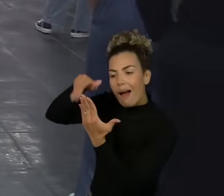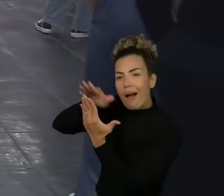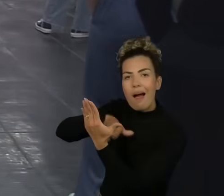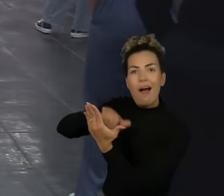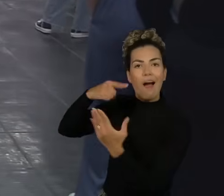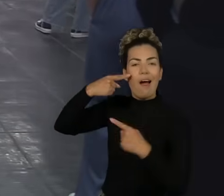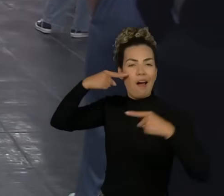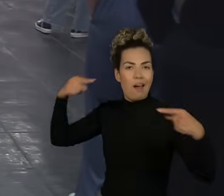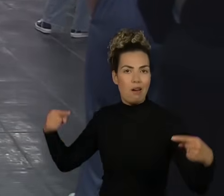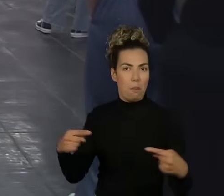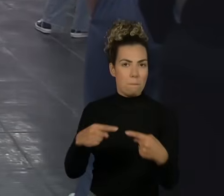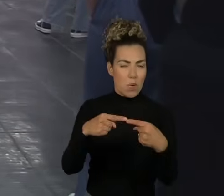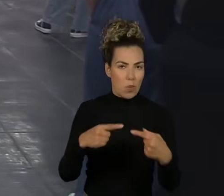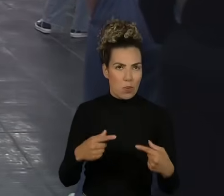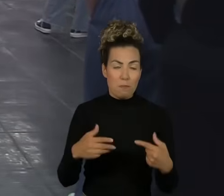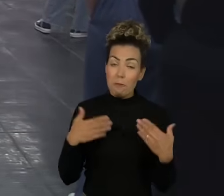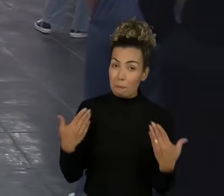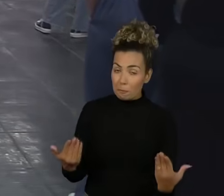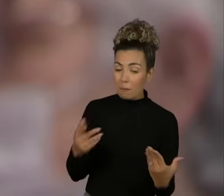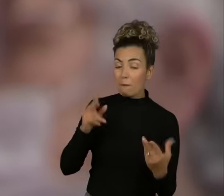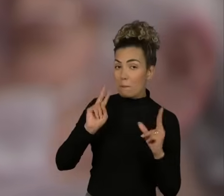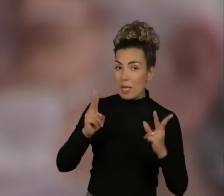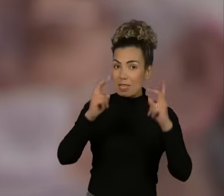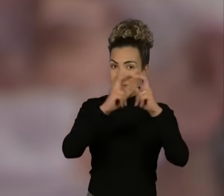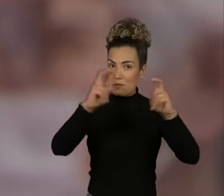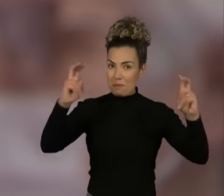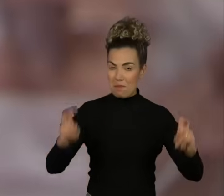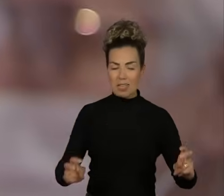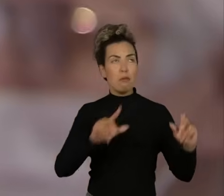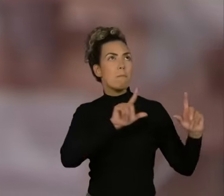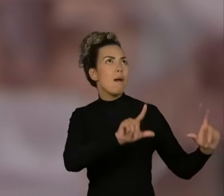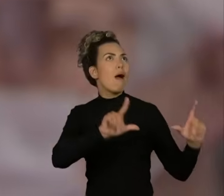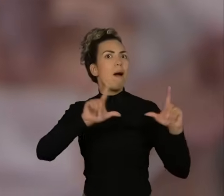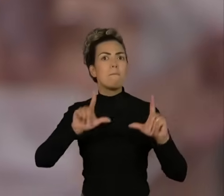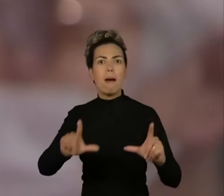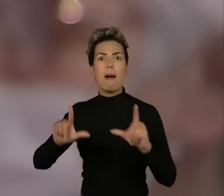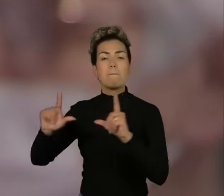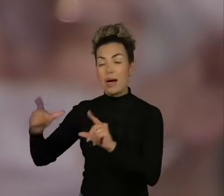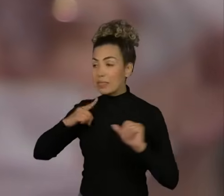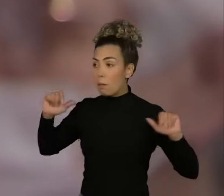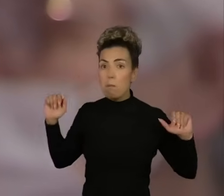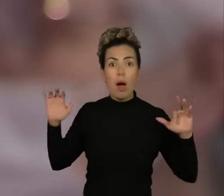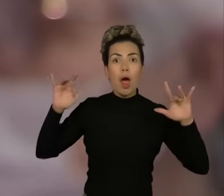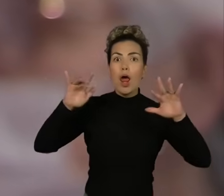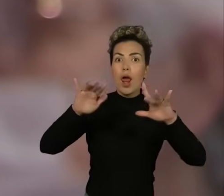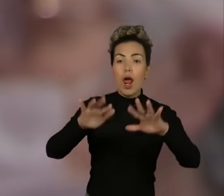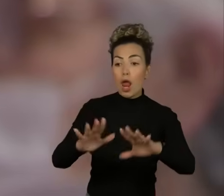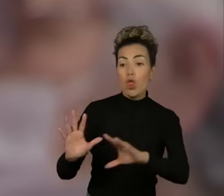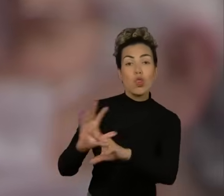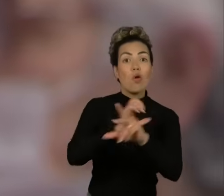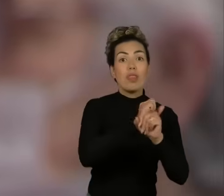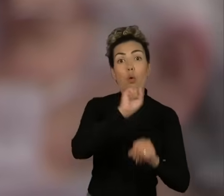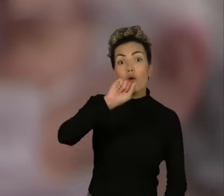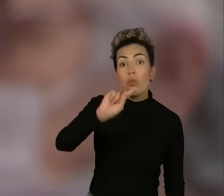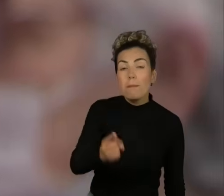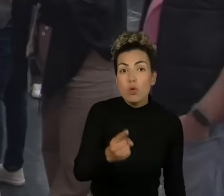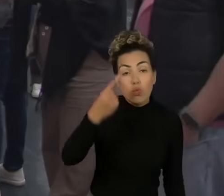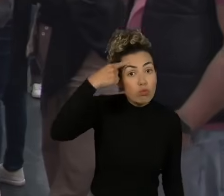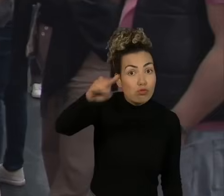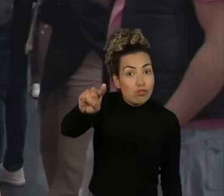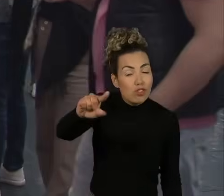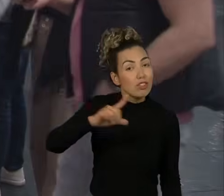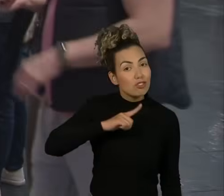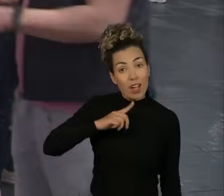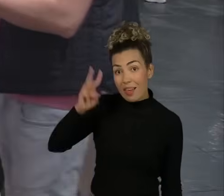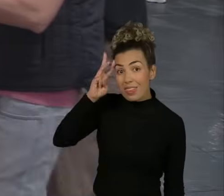A Ecologia de Monet, no MASP, chegou a receber mais de 8.000 visitantes num dia. Às terças-feiras,